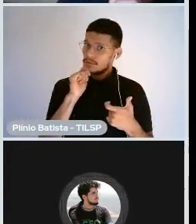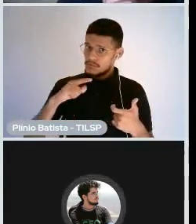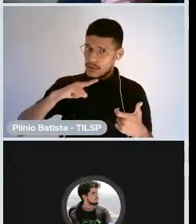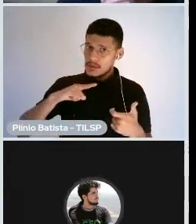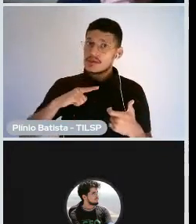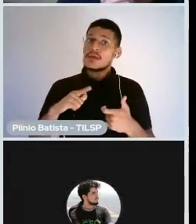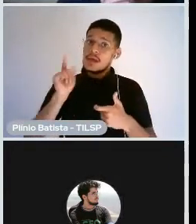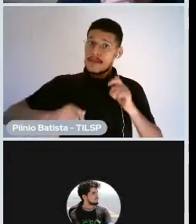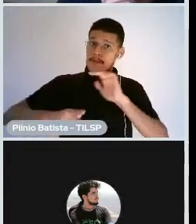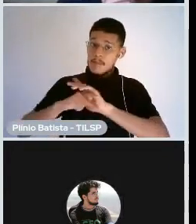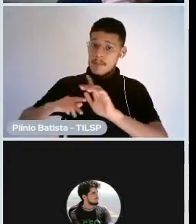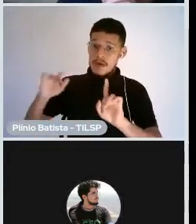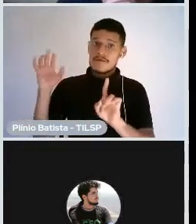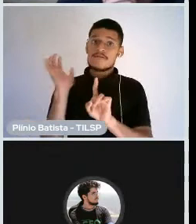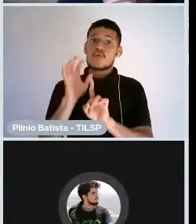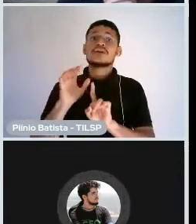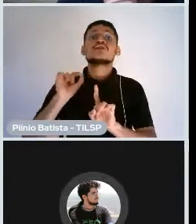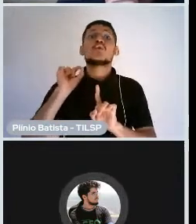influencia diretamente